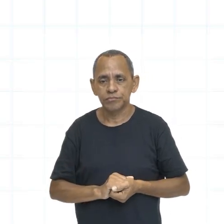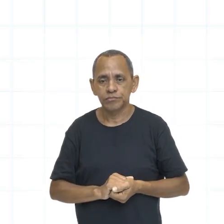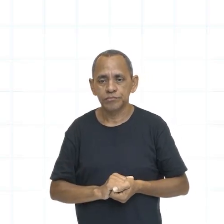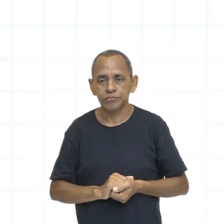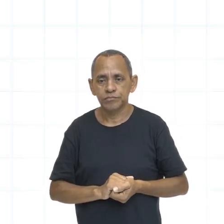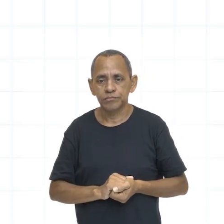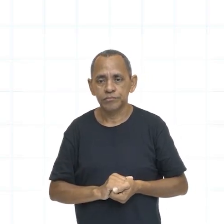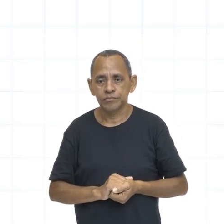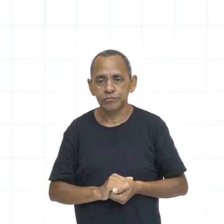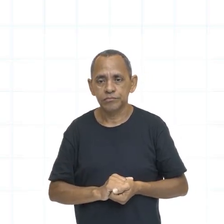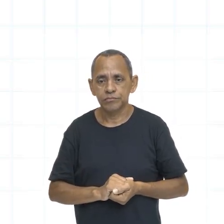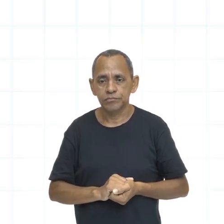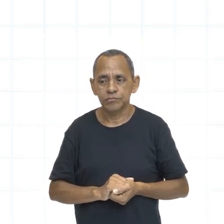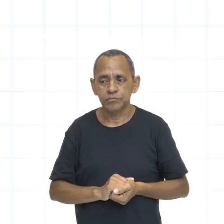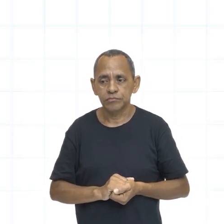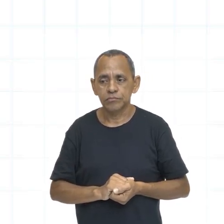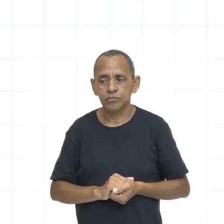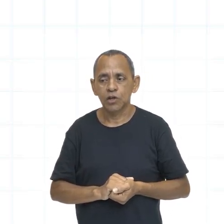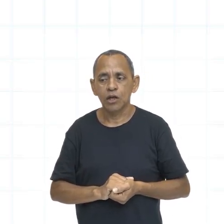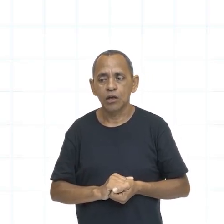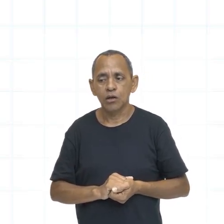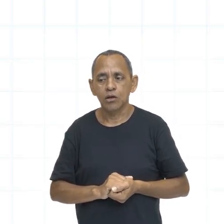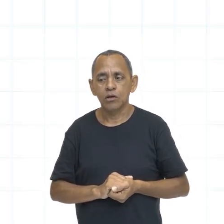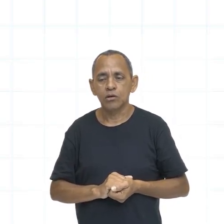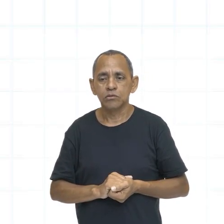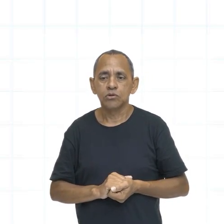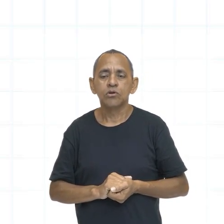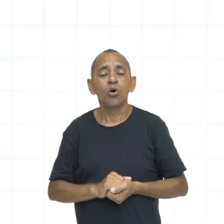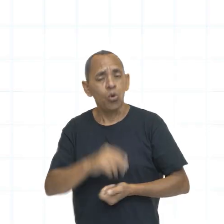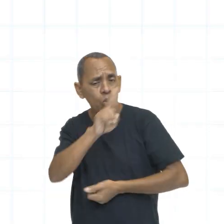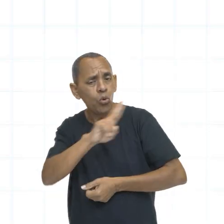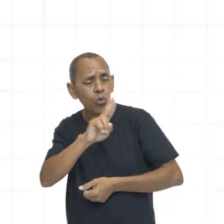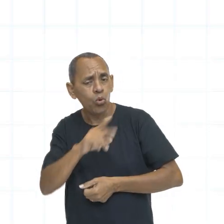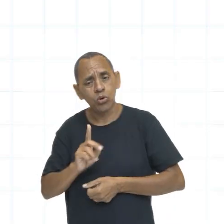frases negativas se assemelham muito às frases afirmativas,